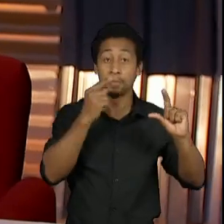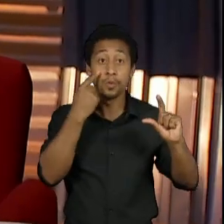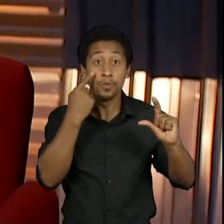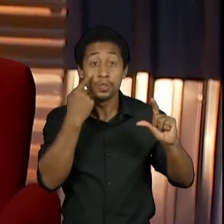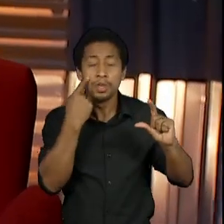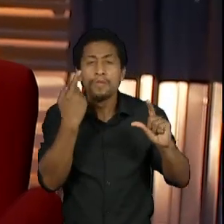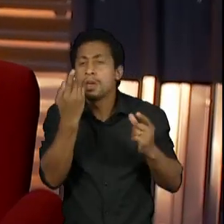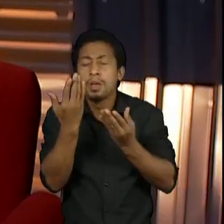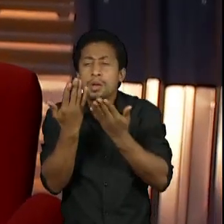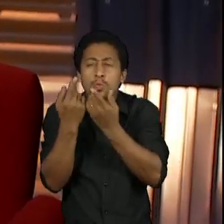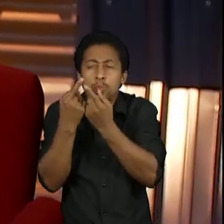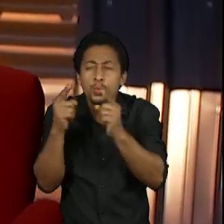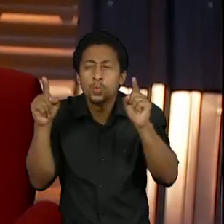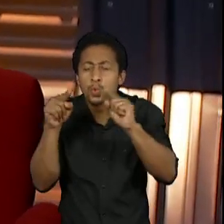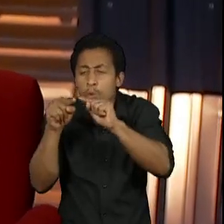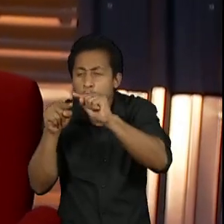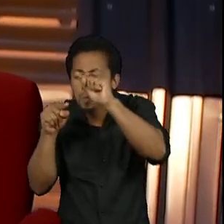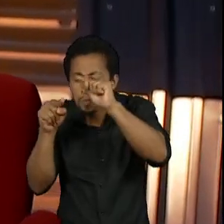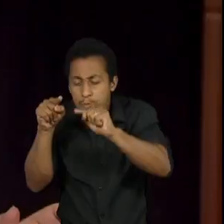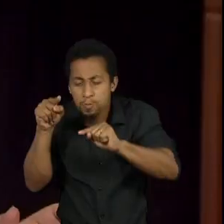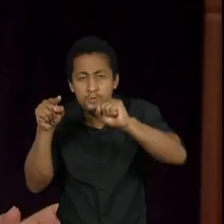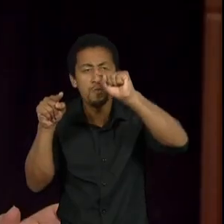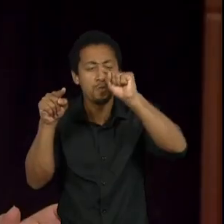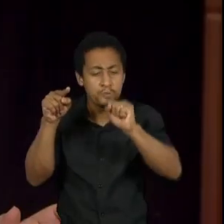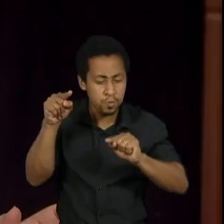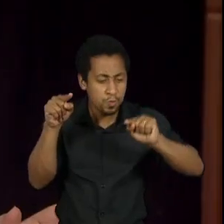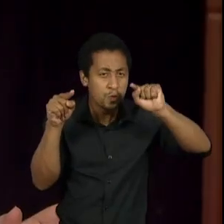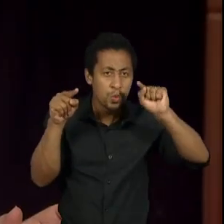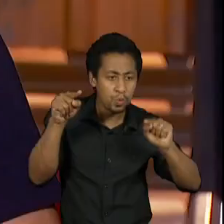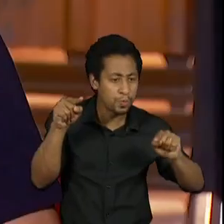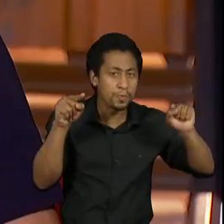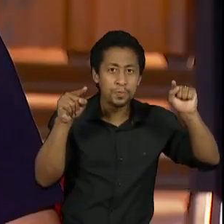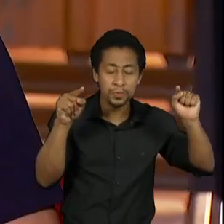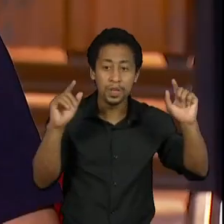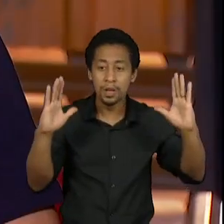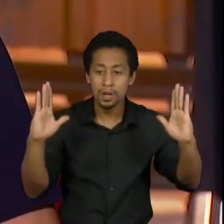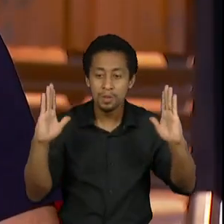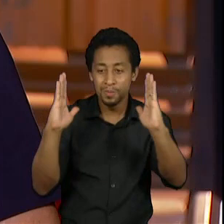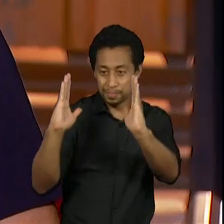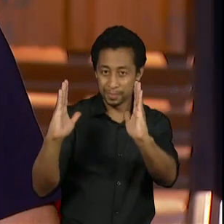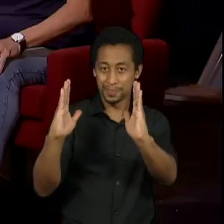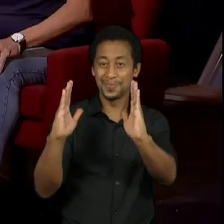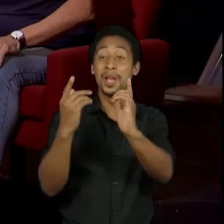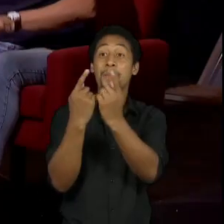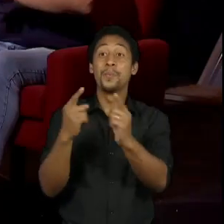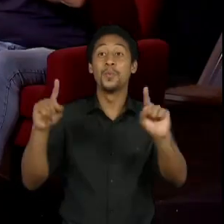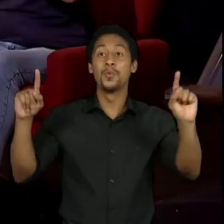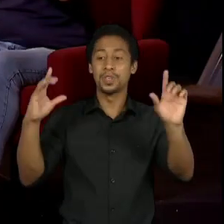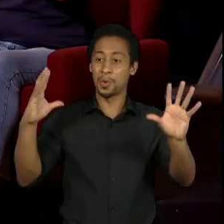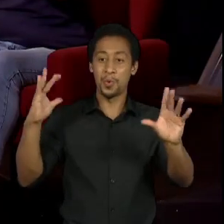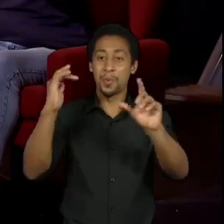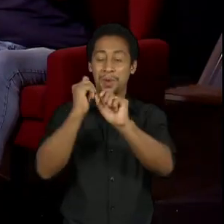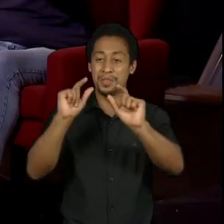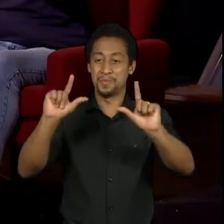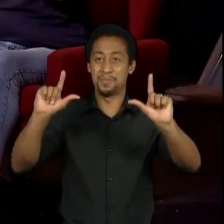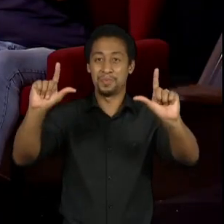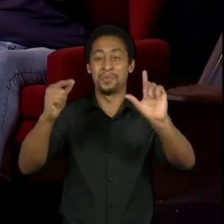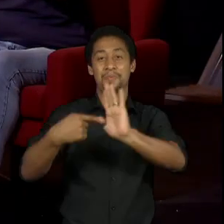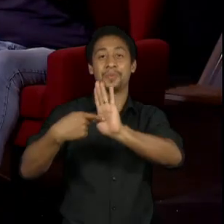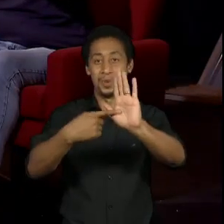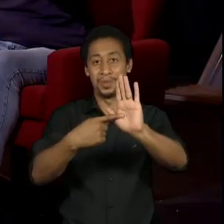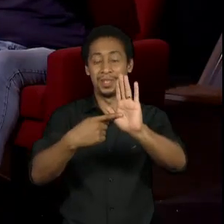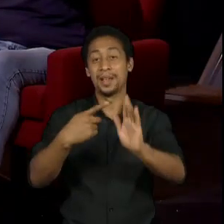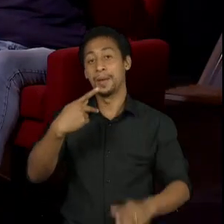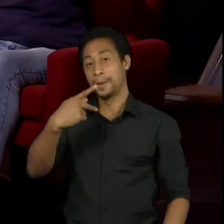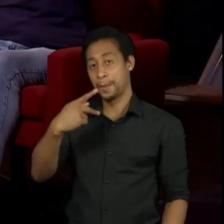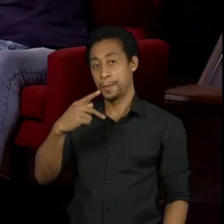juntar em poucas notas toda a música. Os chineses antigos, por exemplo, eles descobriram a pentatônica, né?